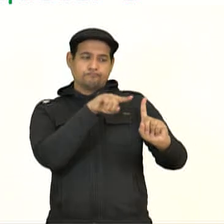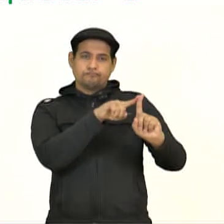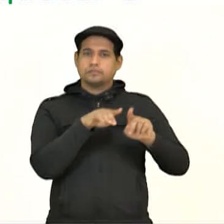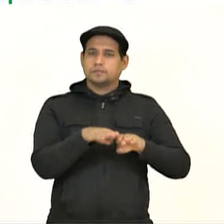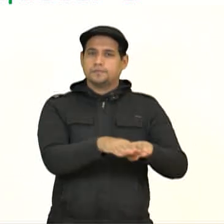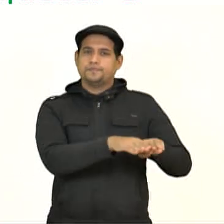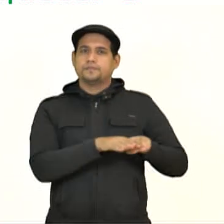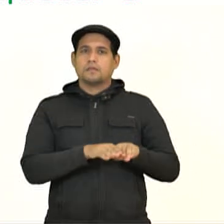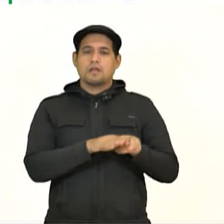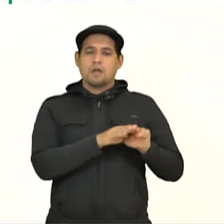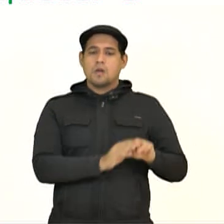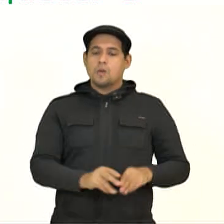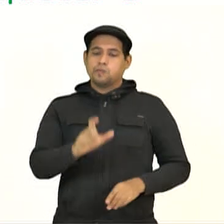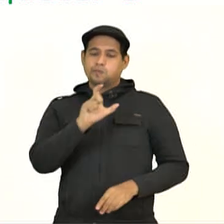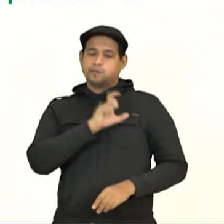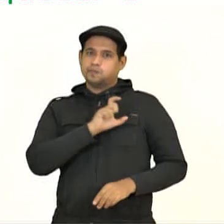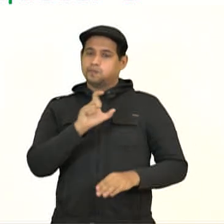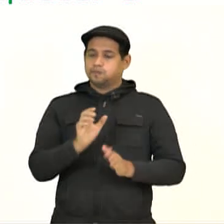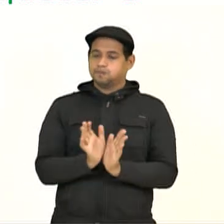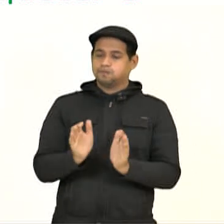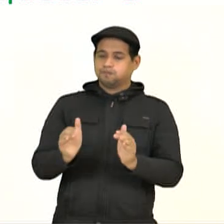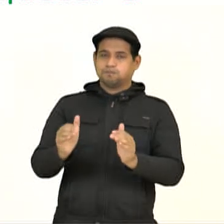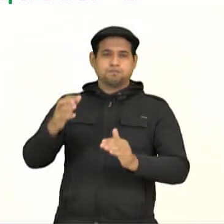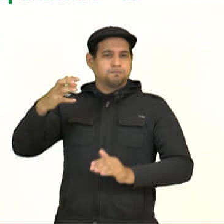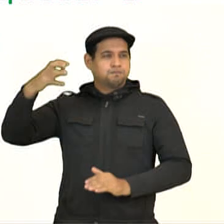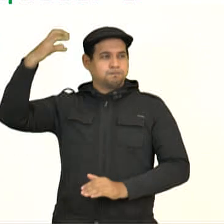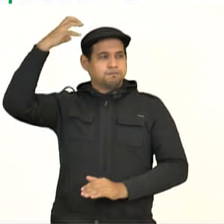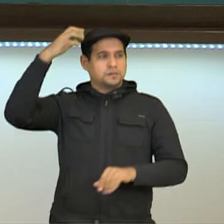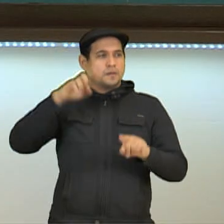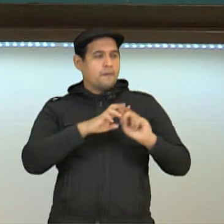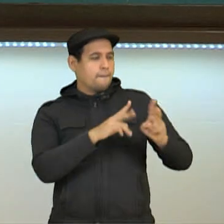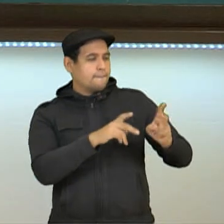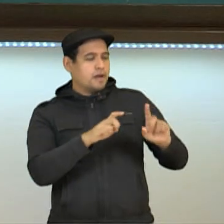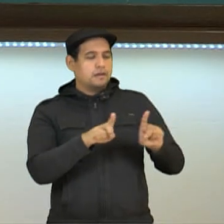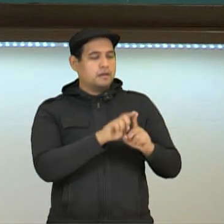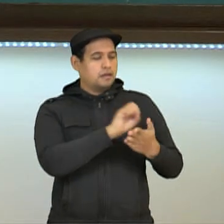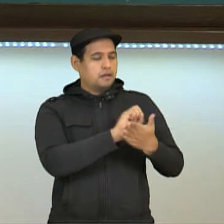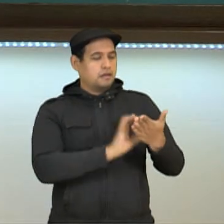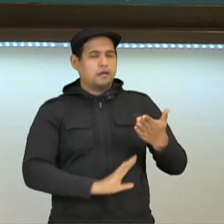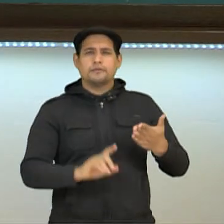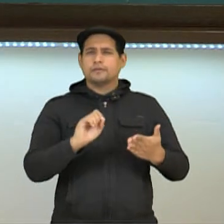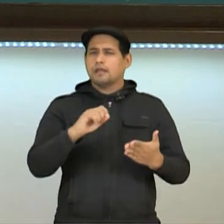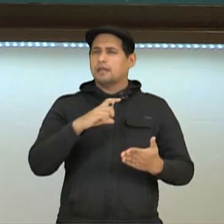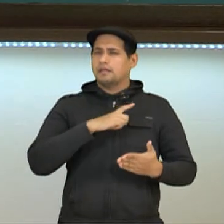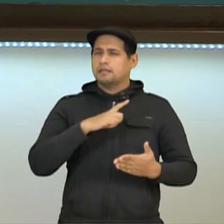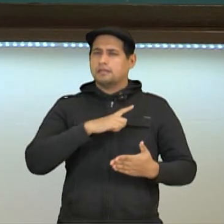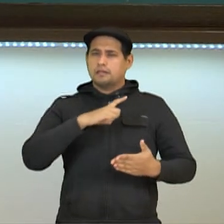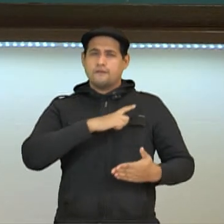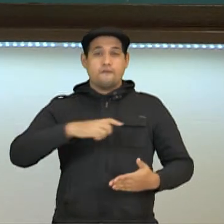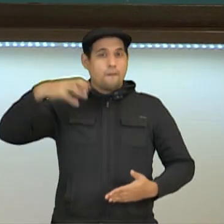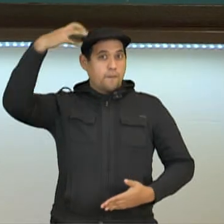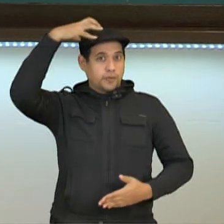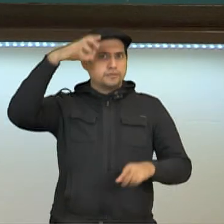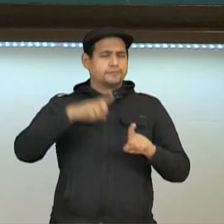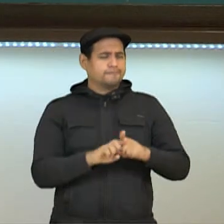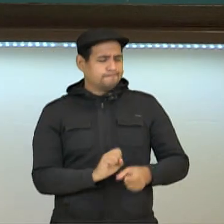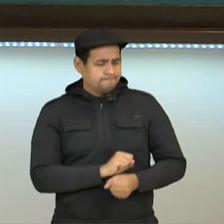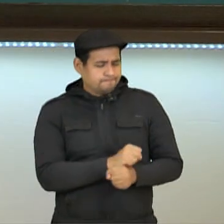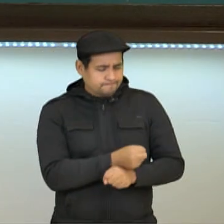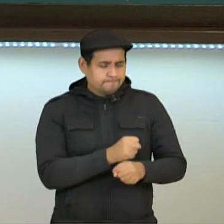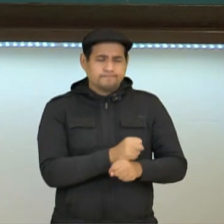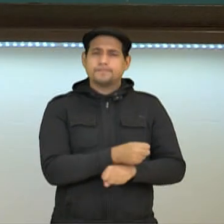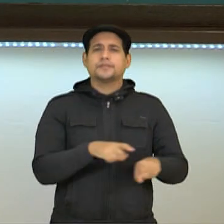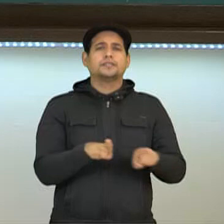comum: enriquecer o próprio reino. Então nós vamos observar, a partir dessa atividade, que houveram reinos que se dedicaram mais